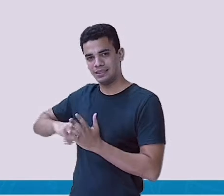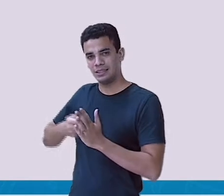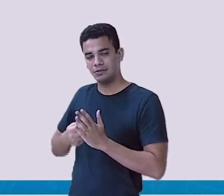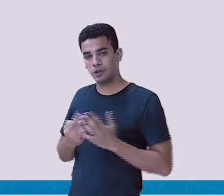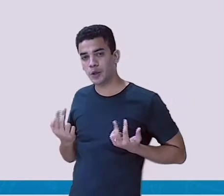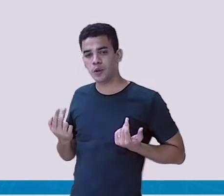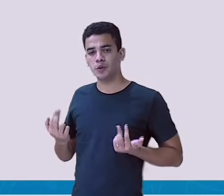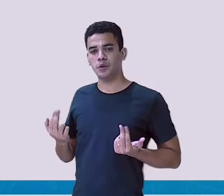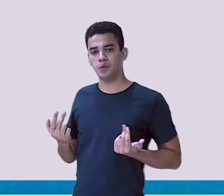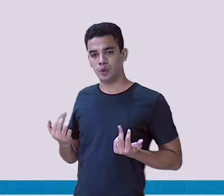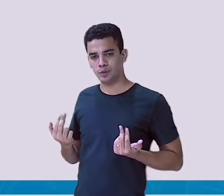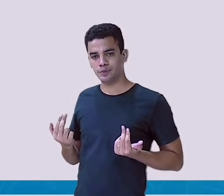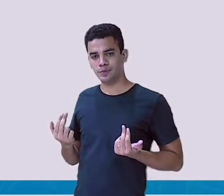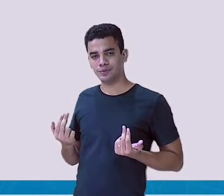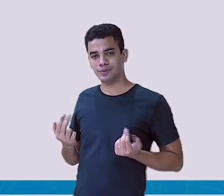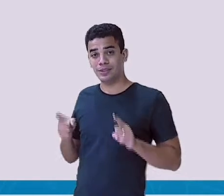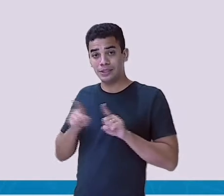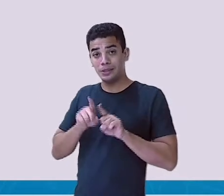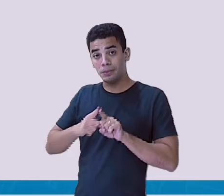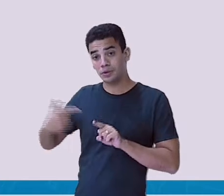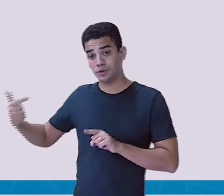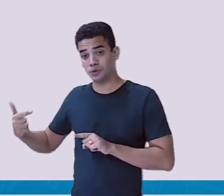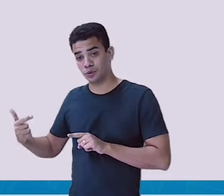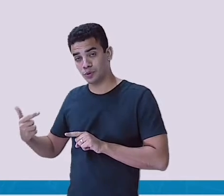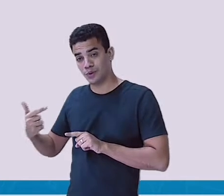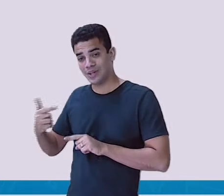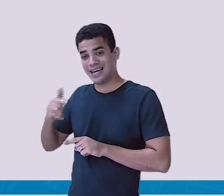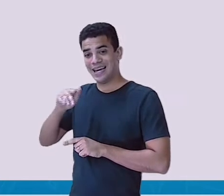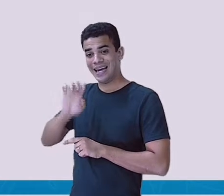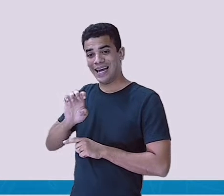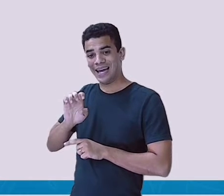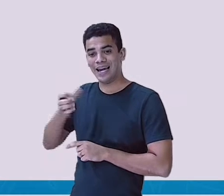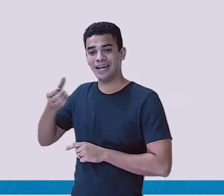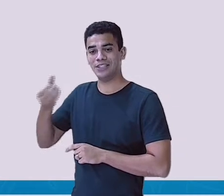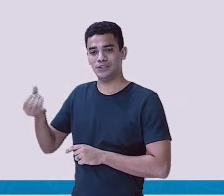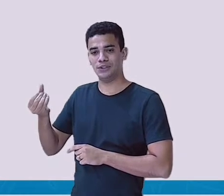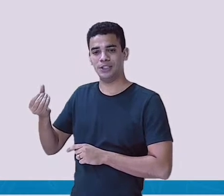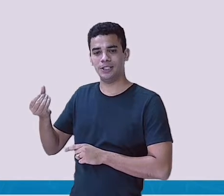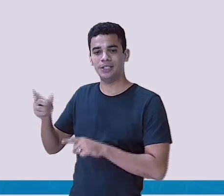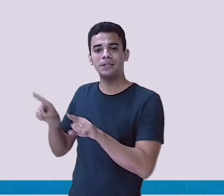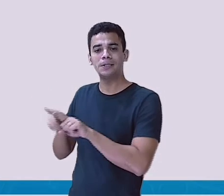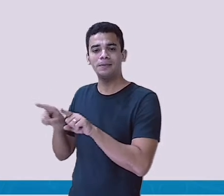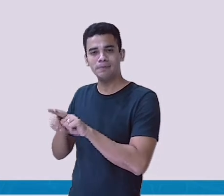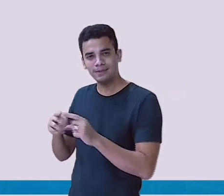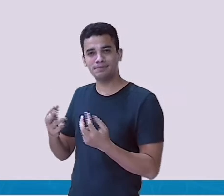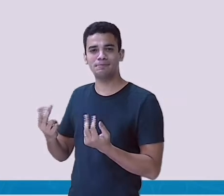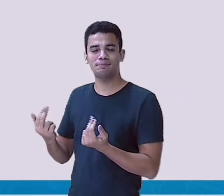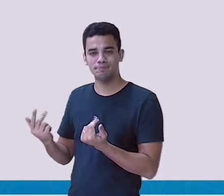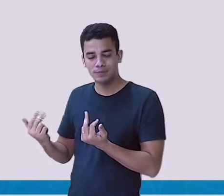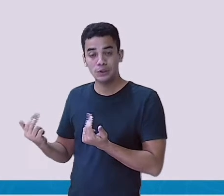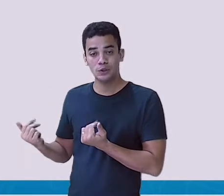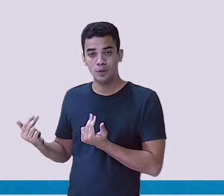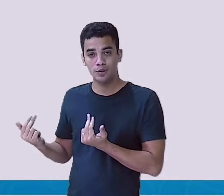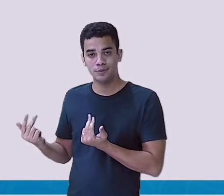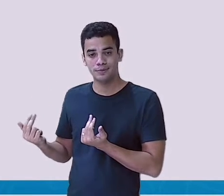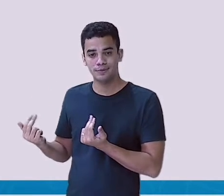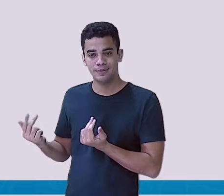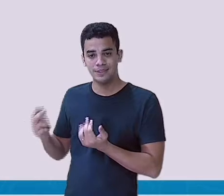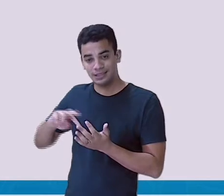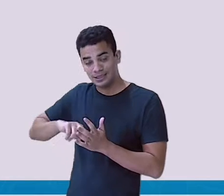EG, AB, ele é congruente ao lado EG, quer